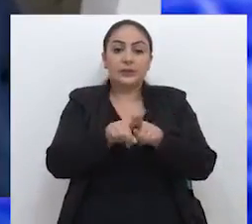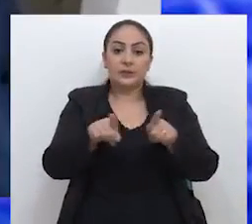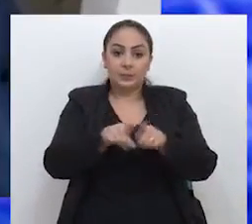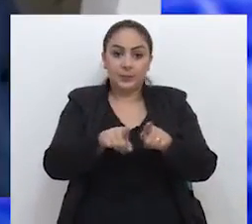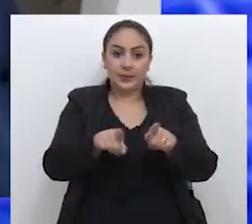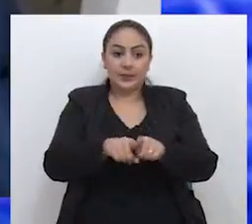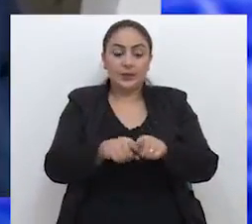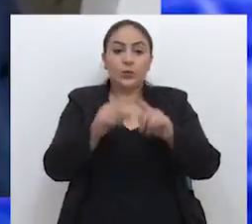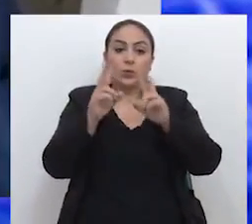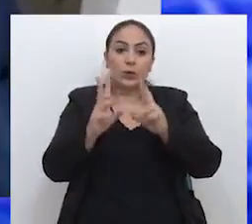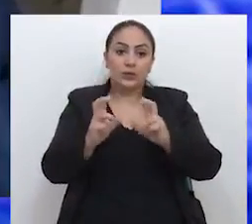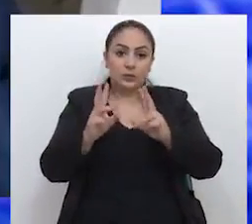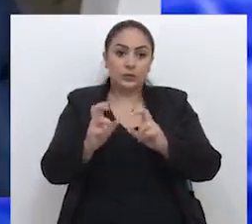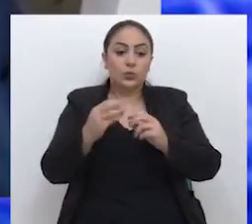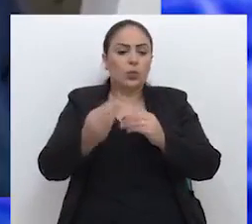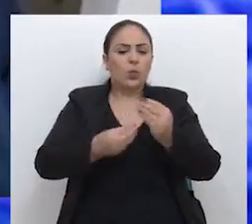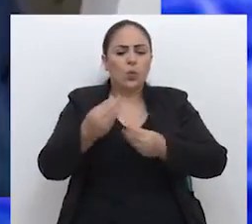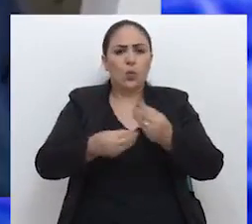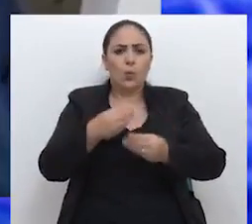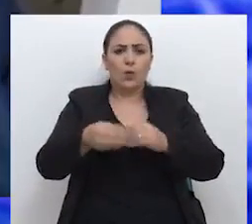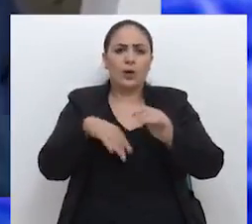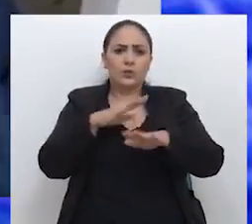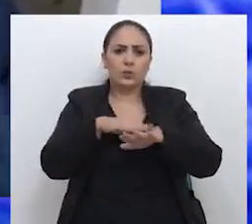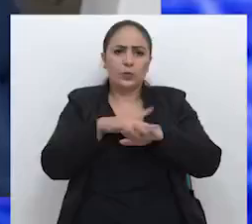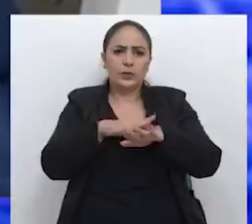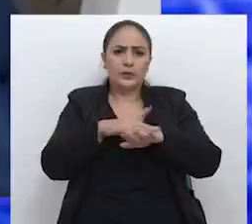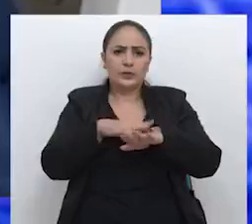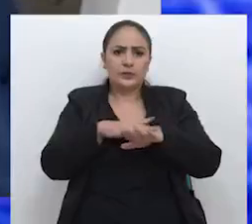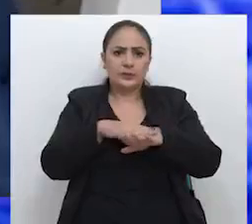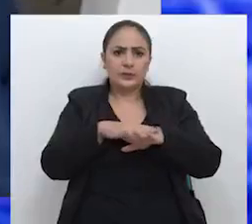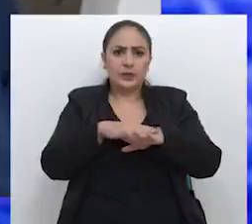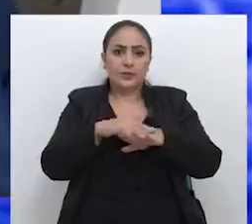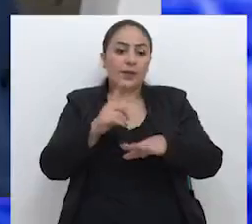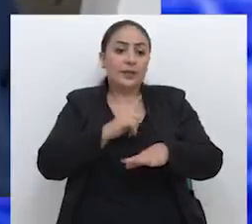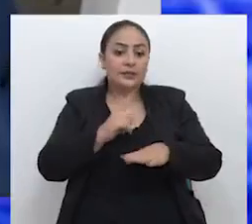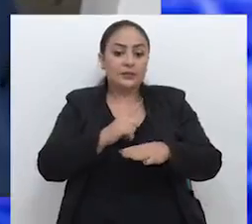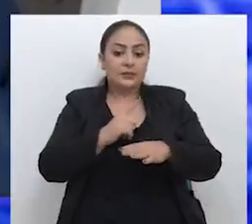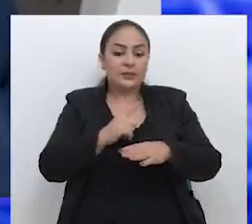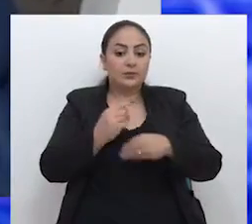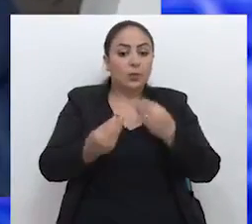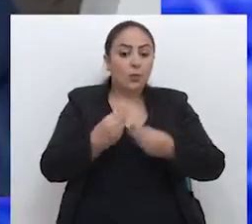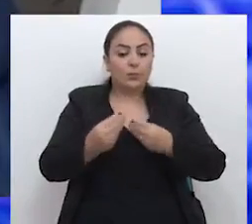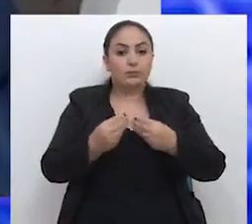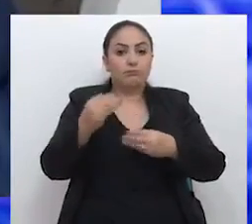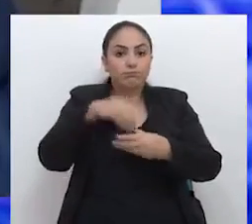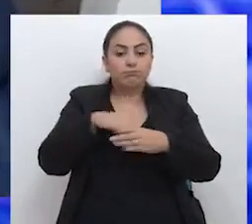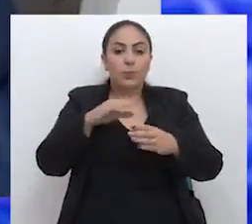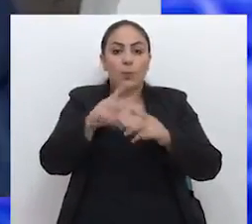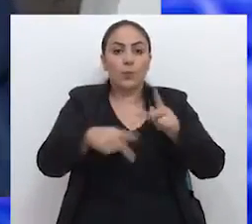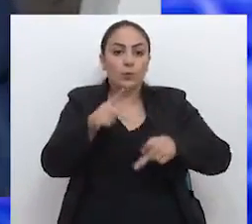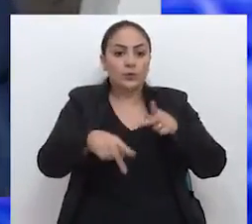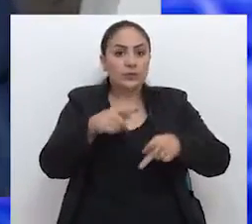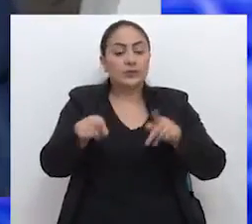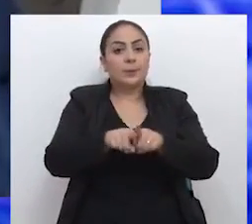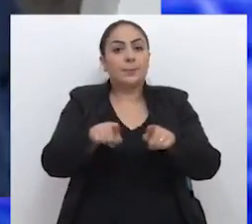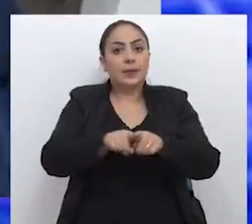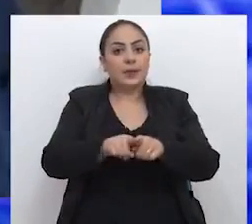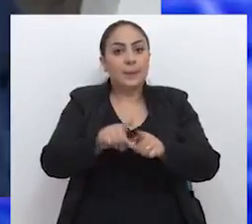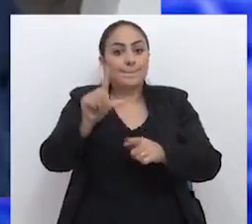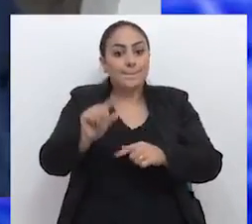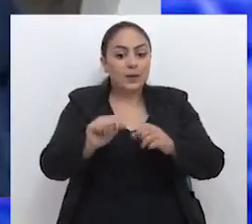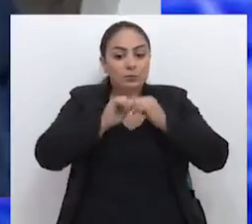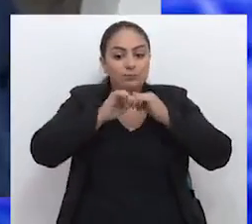consideração também a questão de como a doença se comportará na população. Dentre elas, a